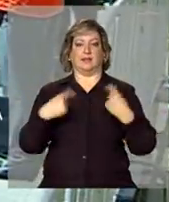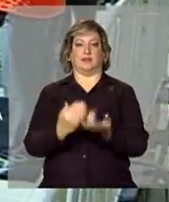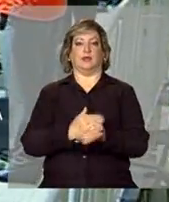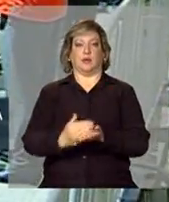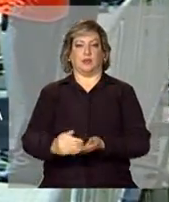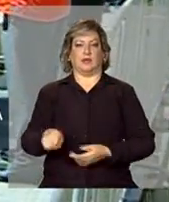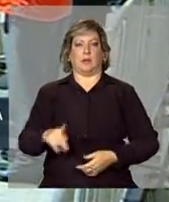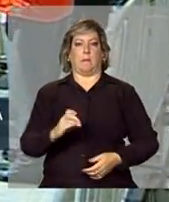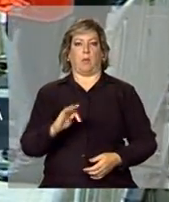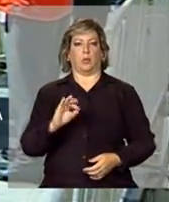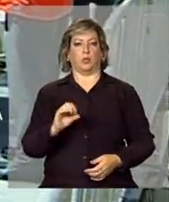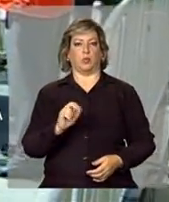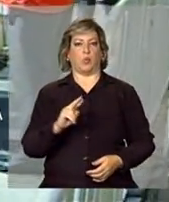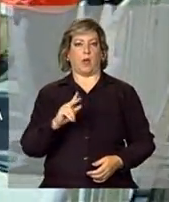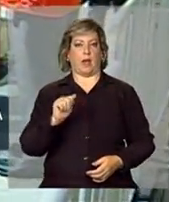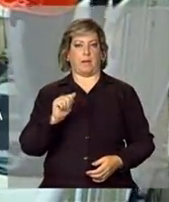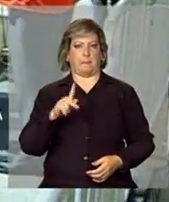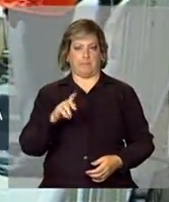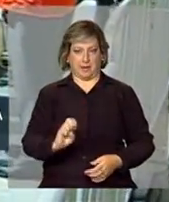de